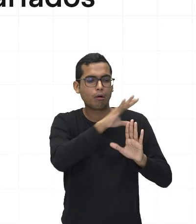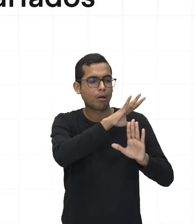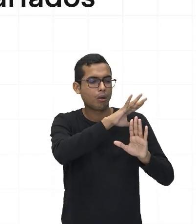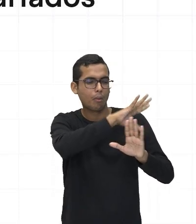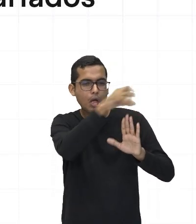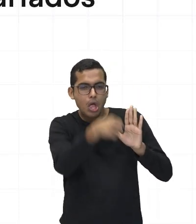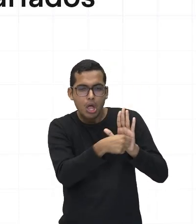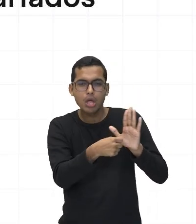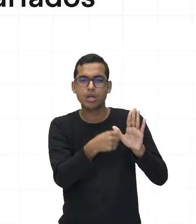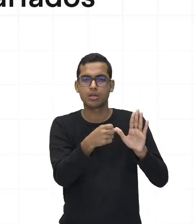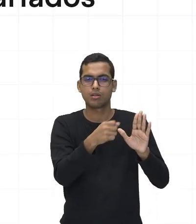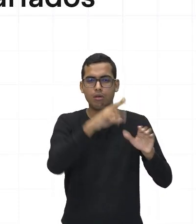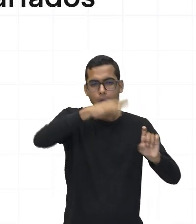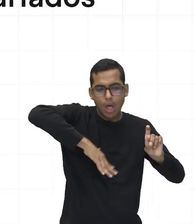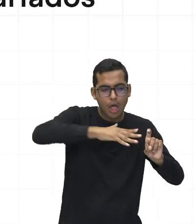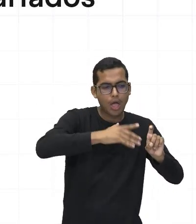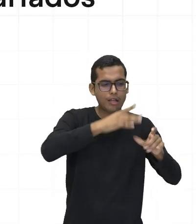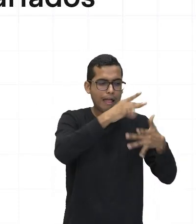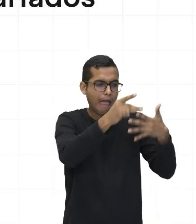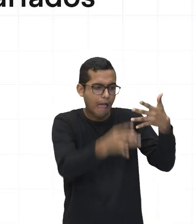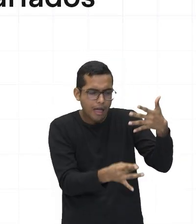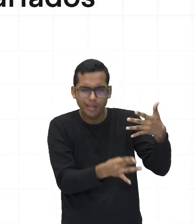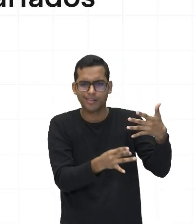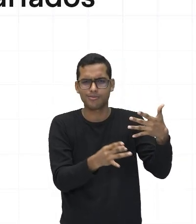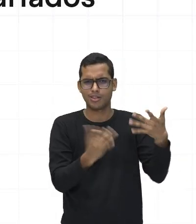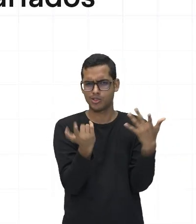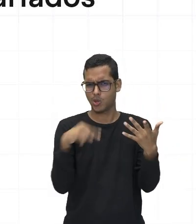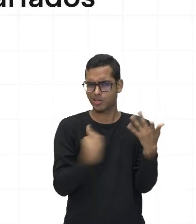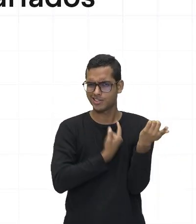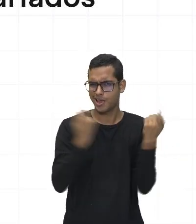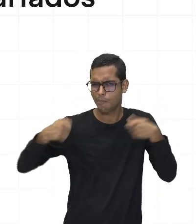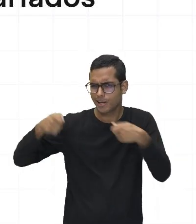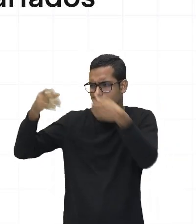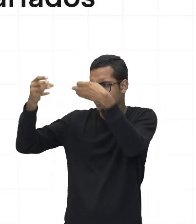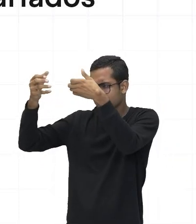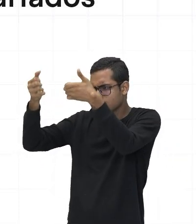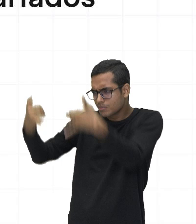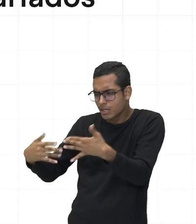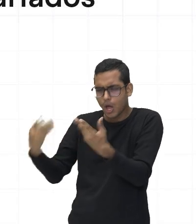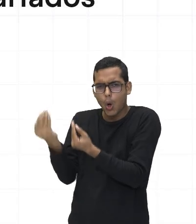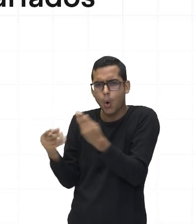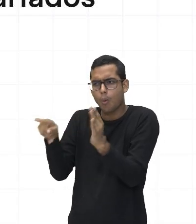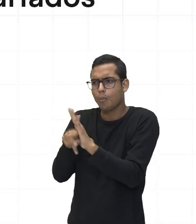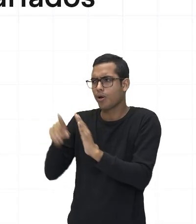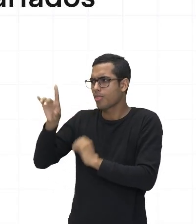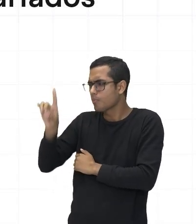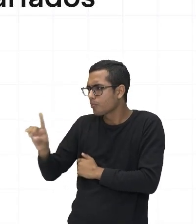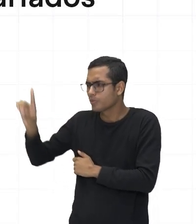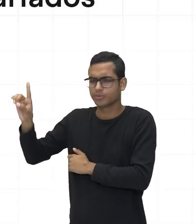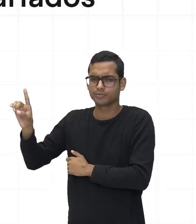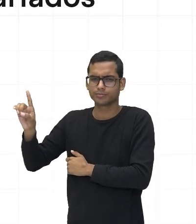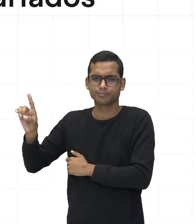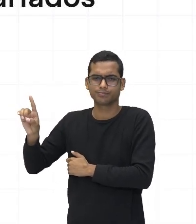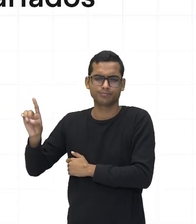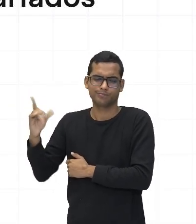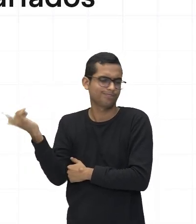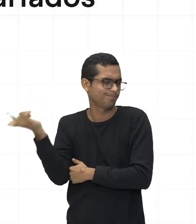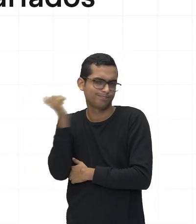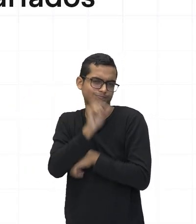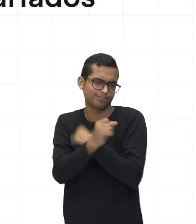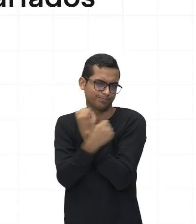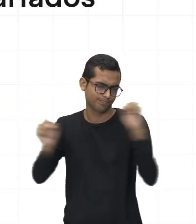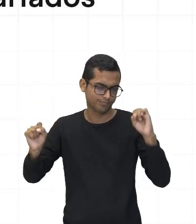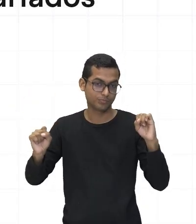as religiões em si, nós nunca seremos capazes de descrever a Deus, né? De tão grande que é